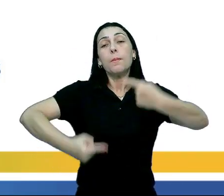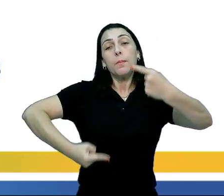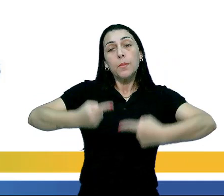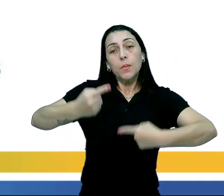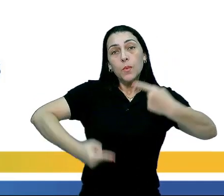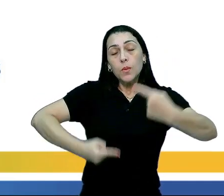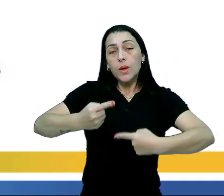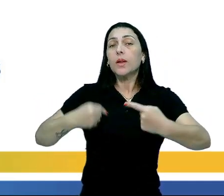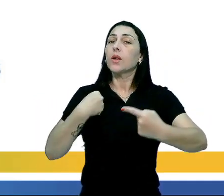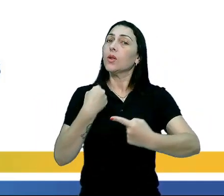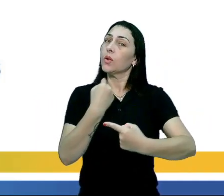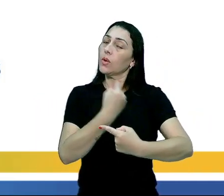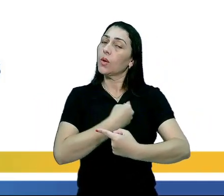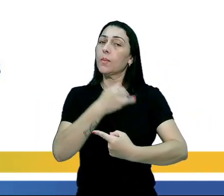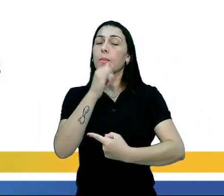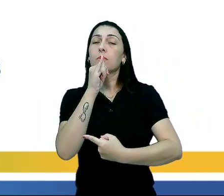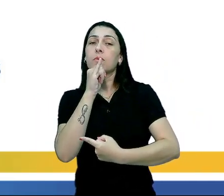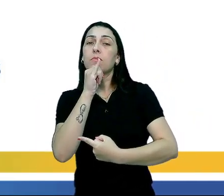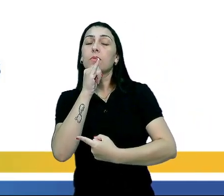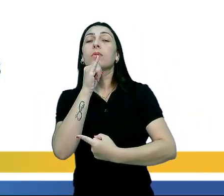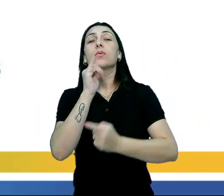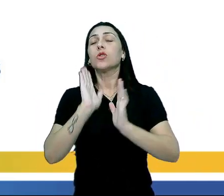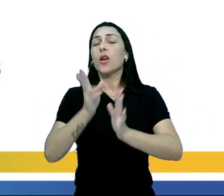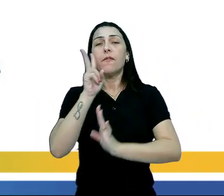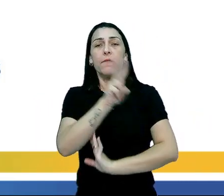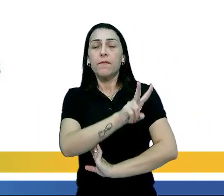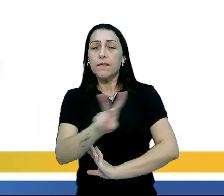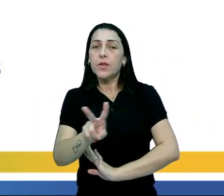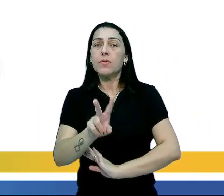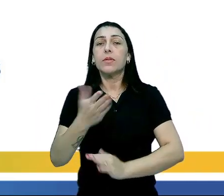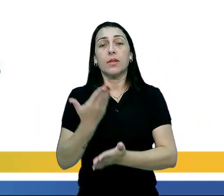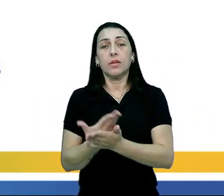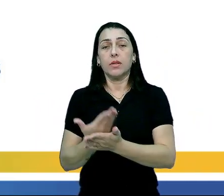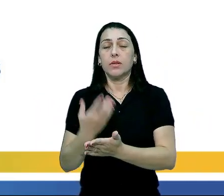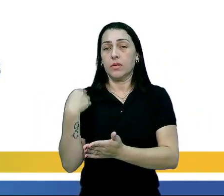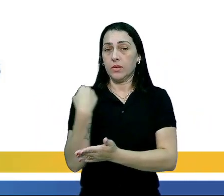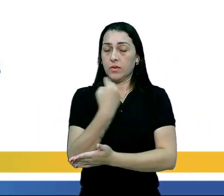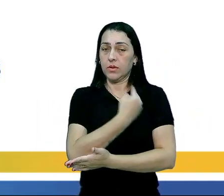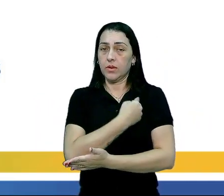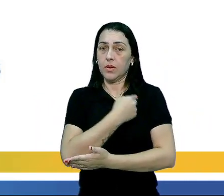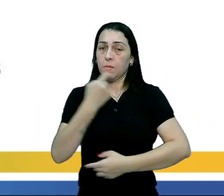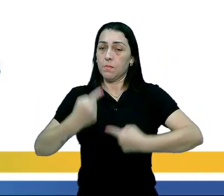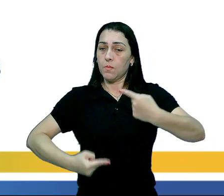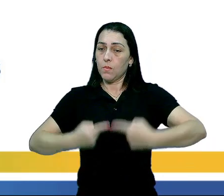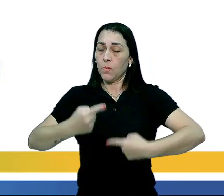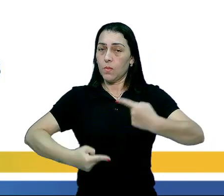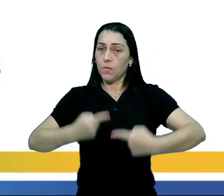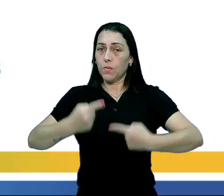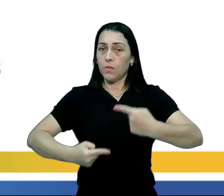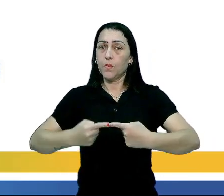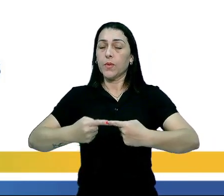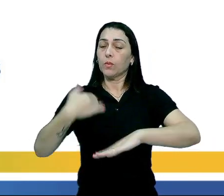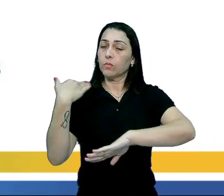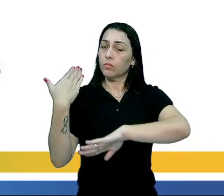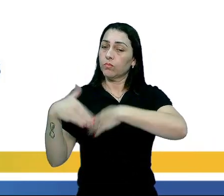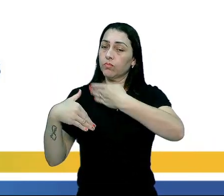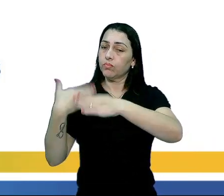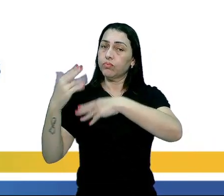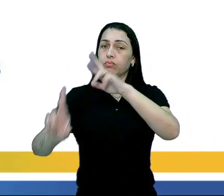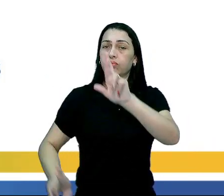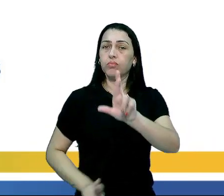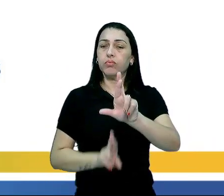políticas que a gente chama, por exemplo, aí que nós já vimos inclusive nas nossas aulas, políticas como a do